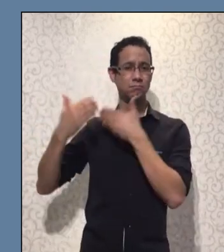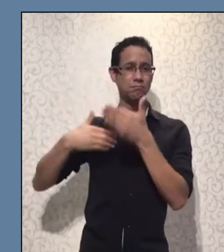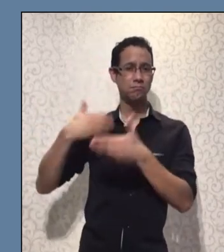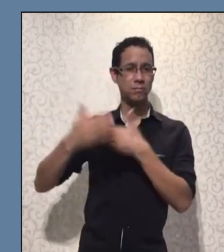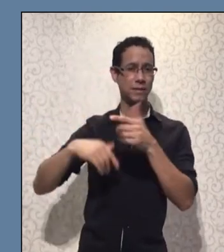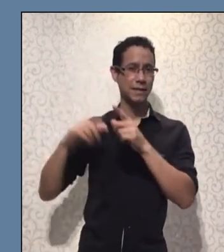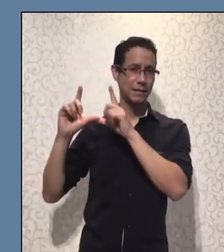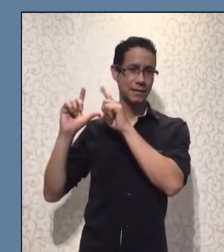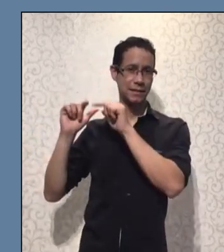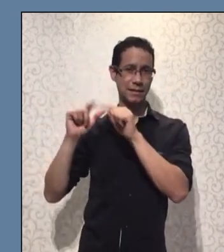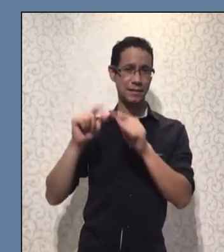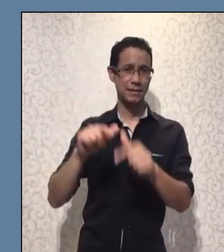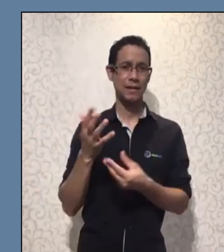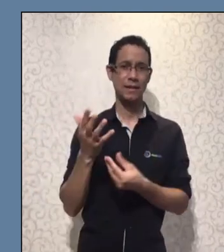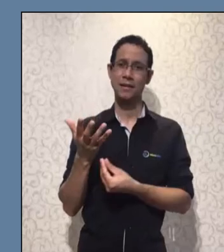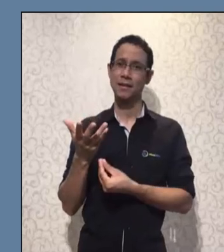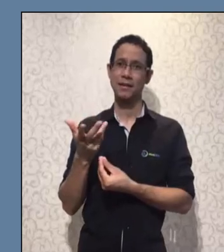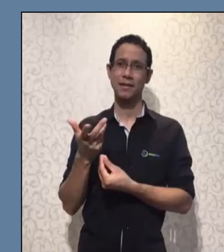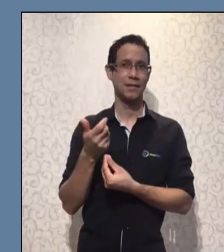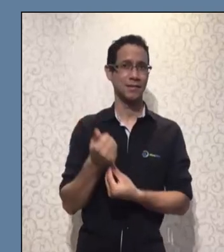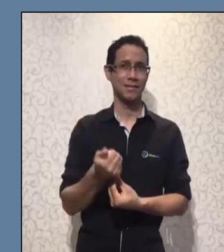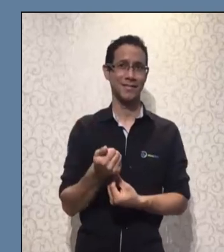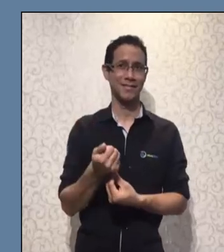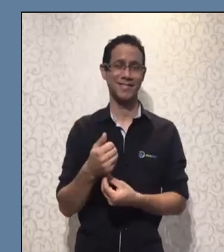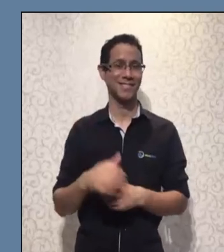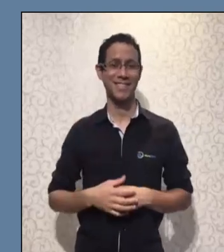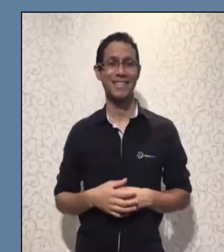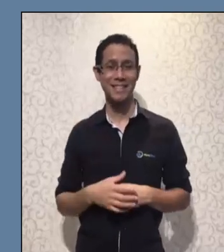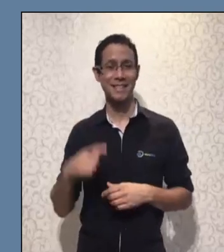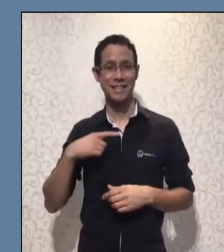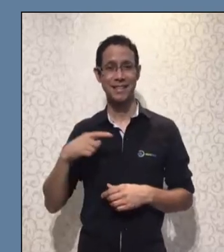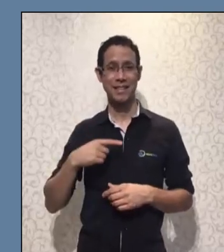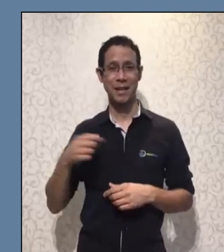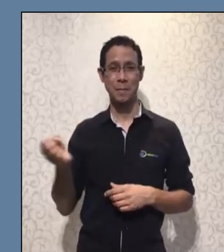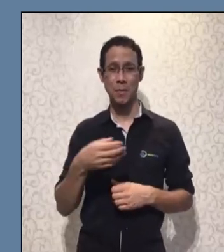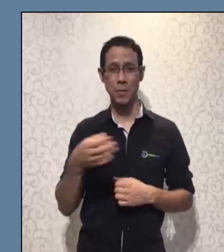ela passava pelo modernismo e